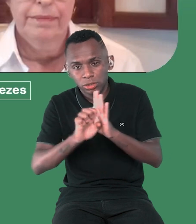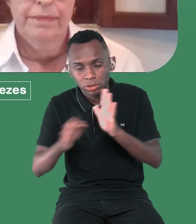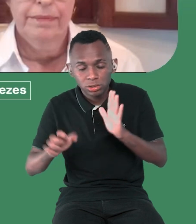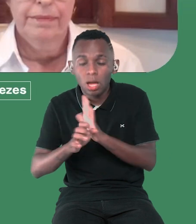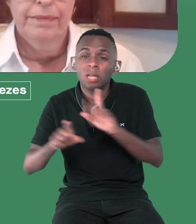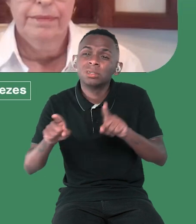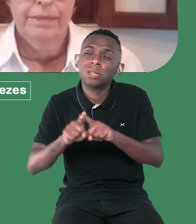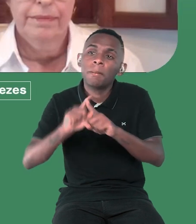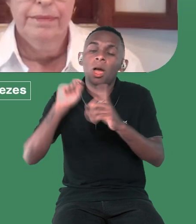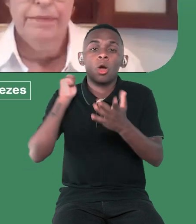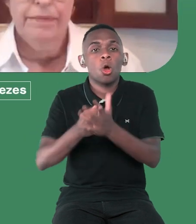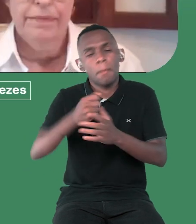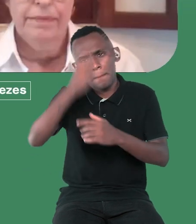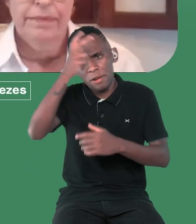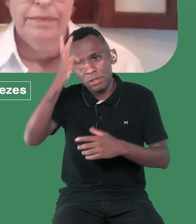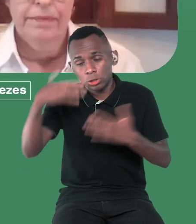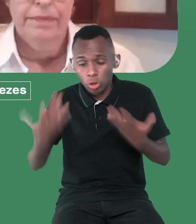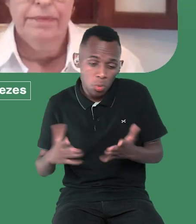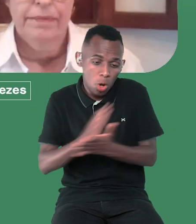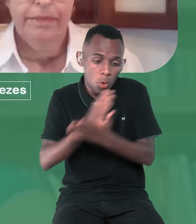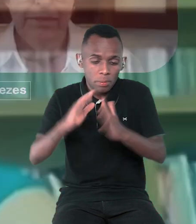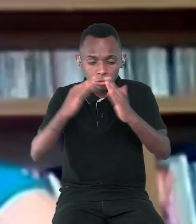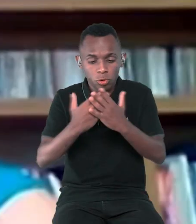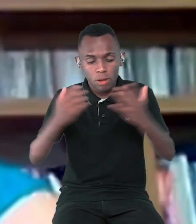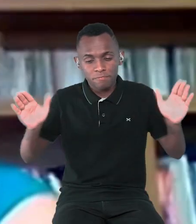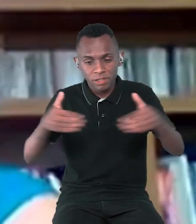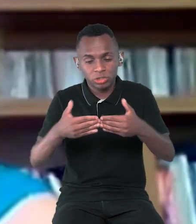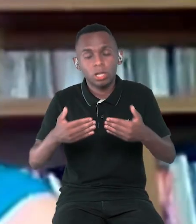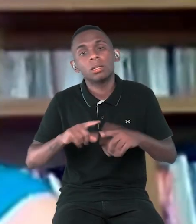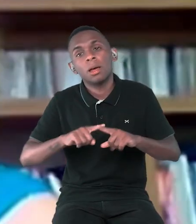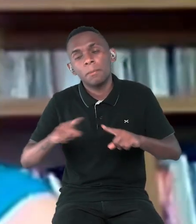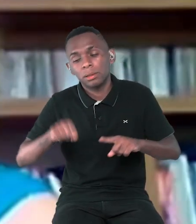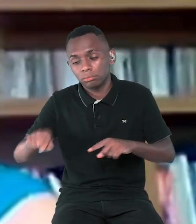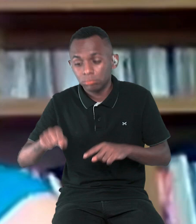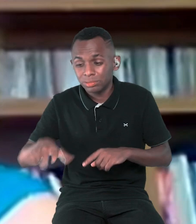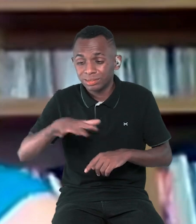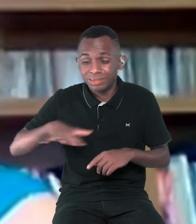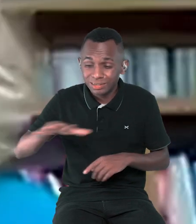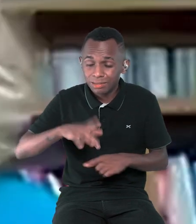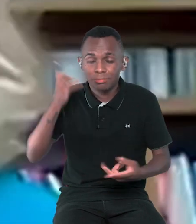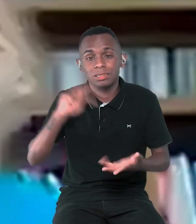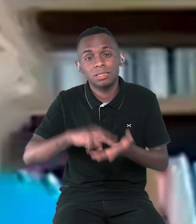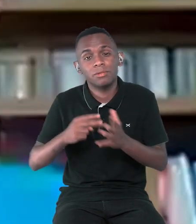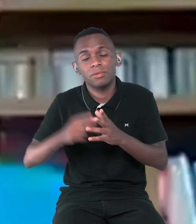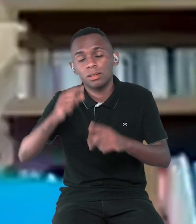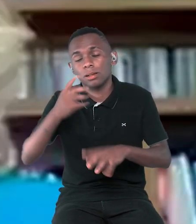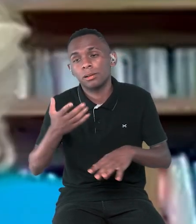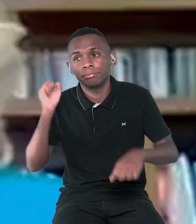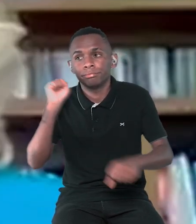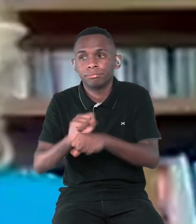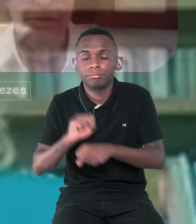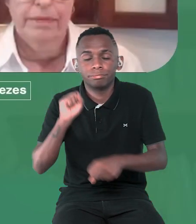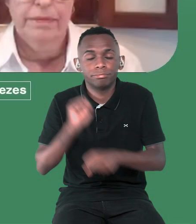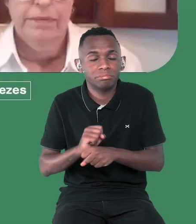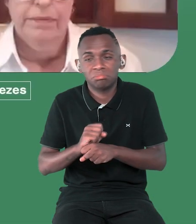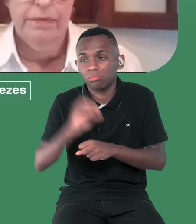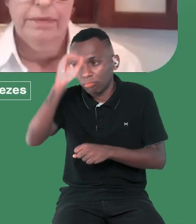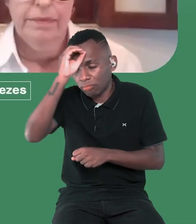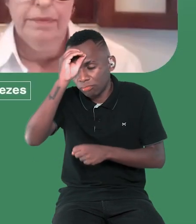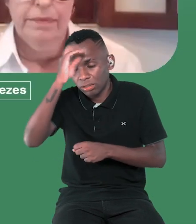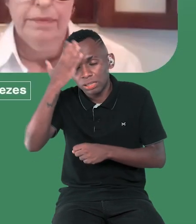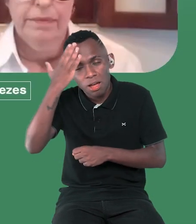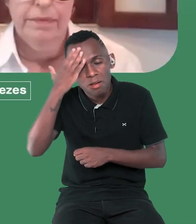das prefeituras. Então, com as escolas fechadas, isso ficou numa situação de suspensão, ninguém sabia quanto